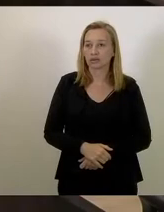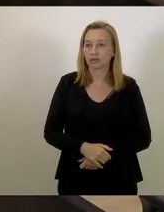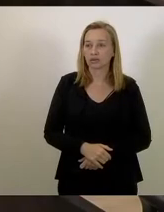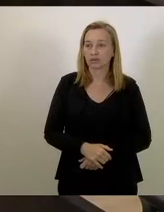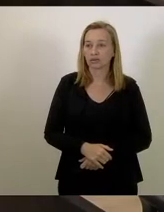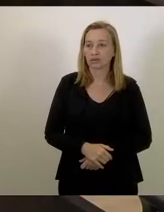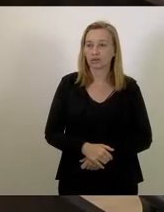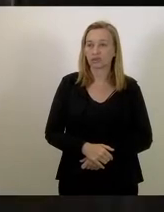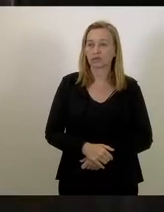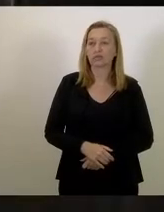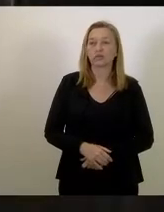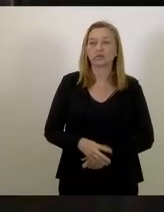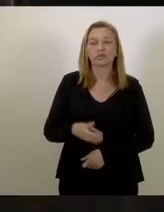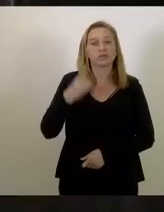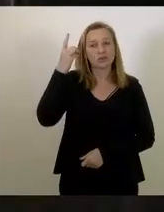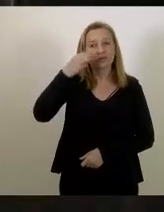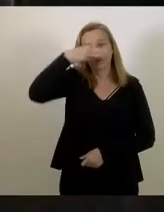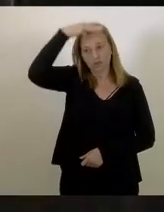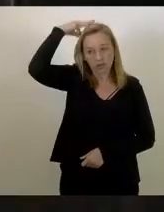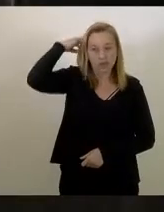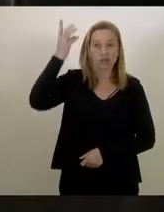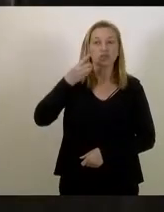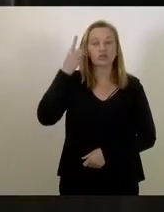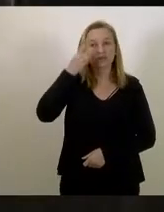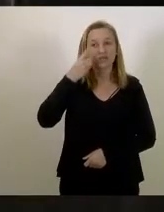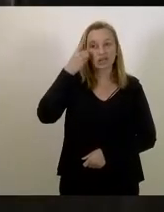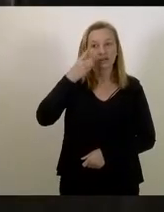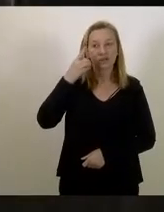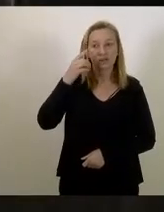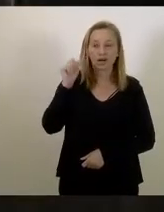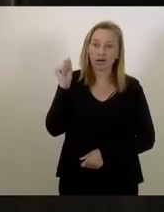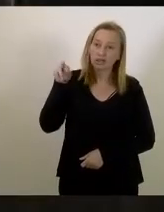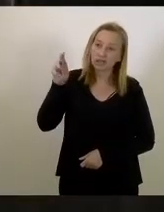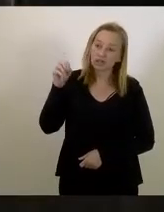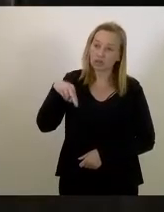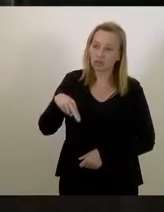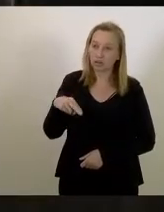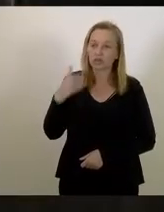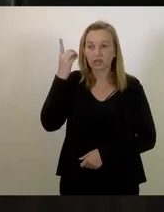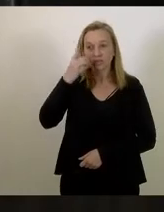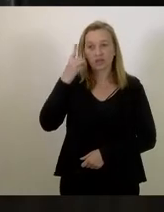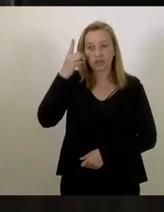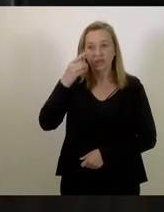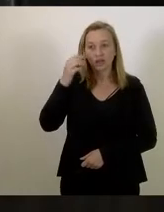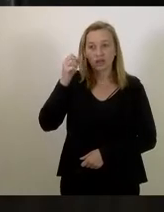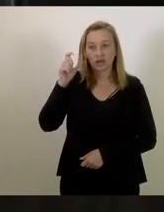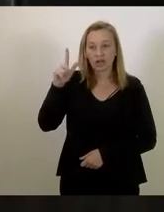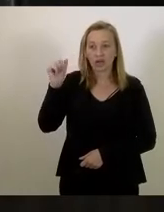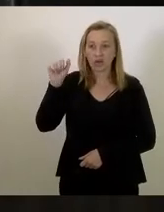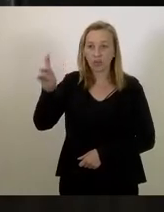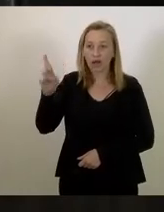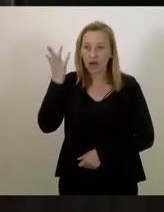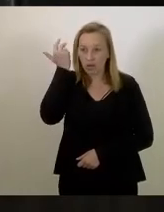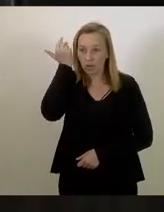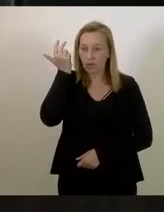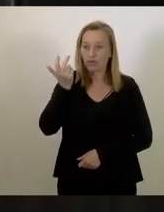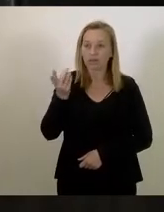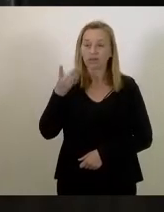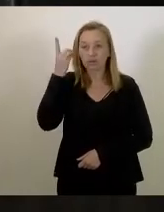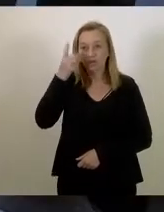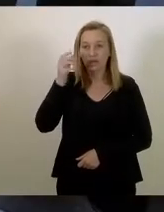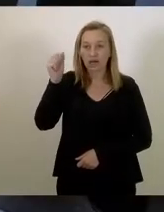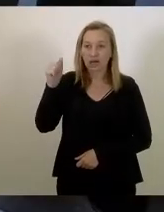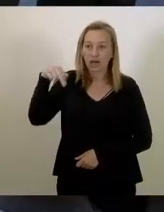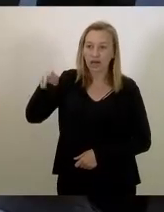deputado Márcio Pacheco deputado Anderson Moraes deputado Eleomar Coelho Anderson Moraes ele é